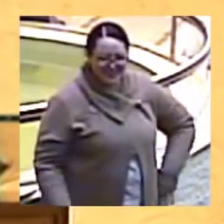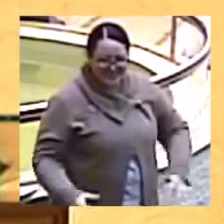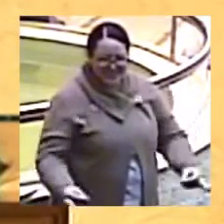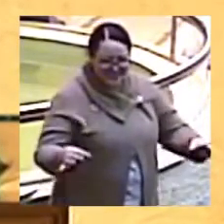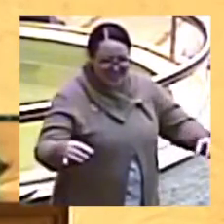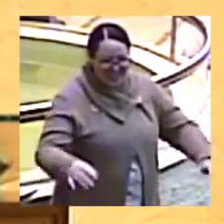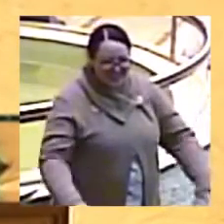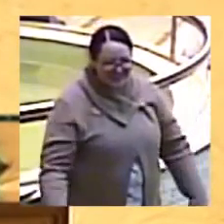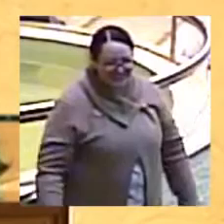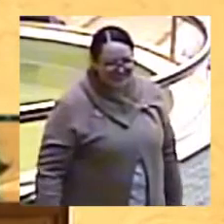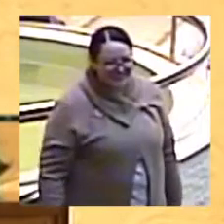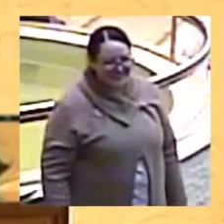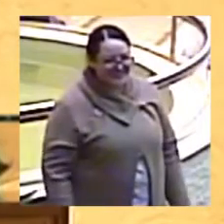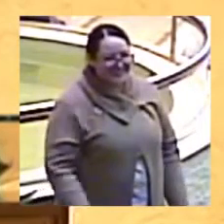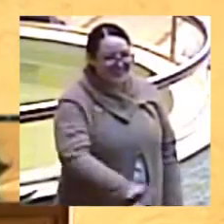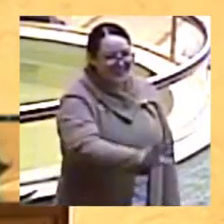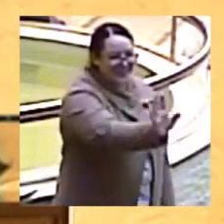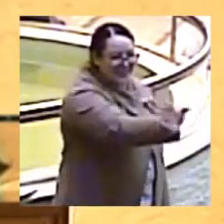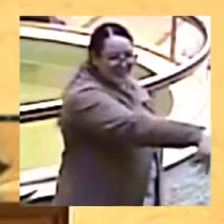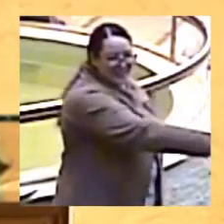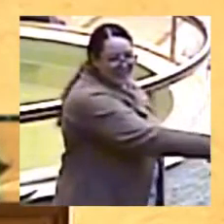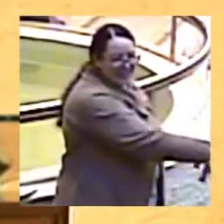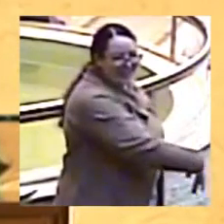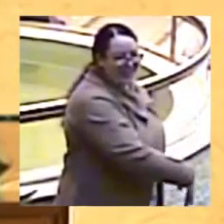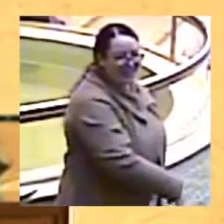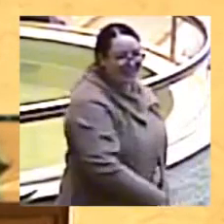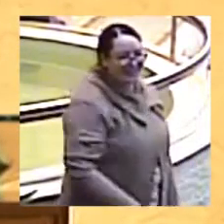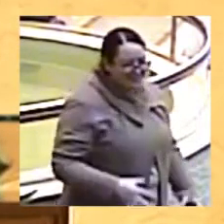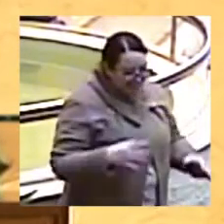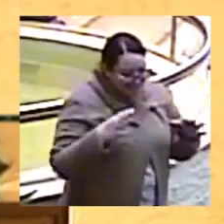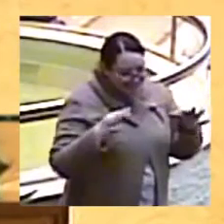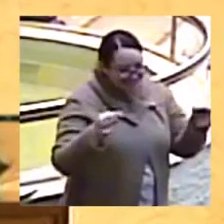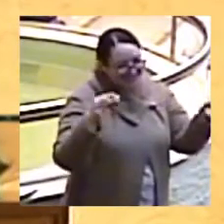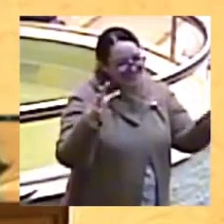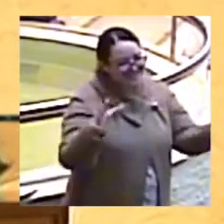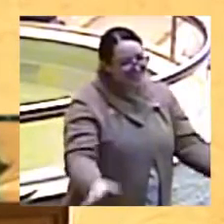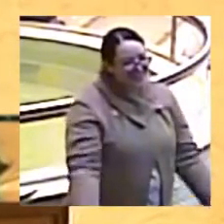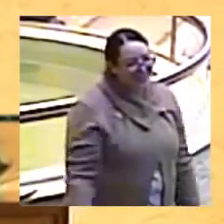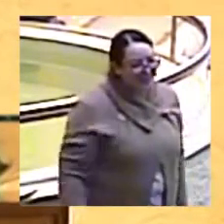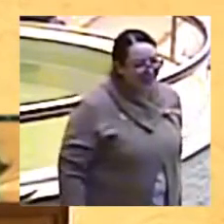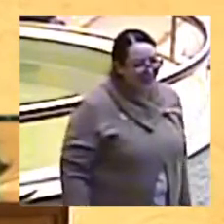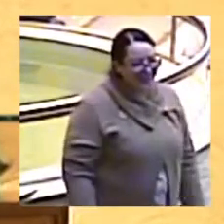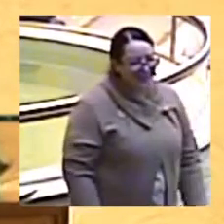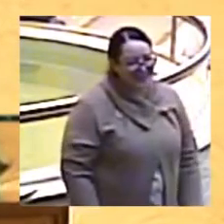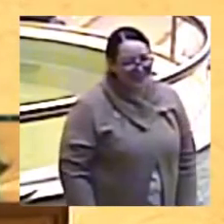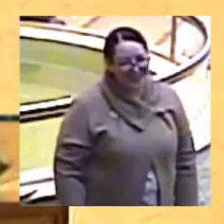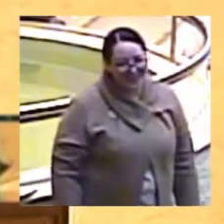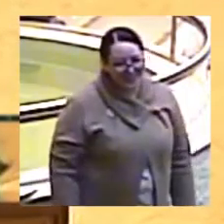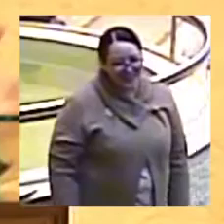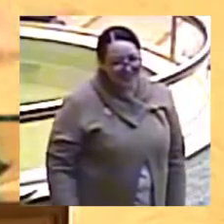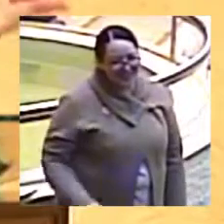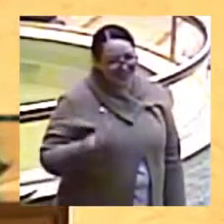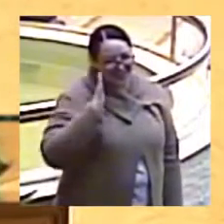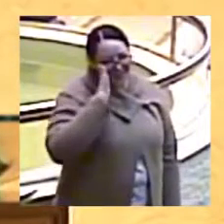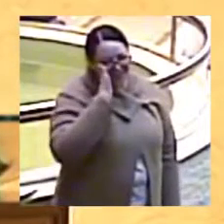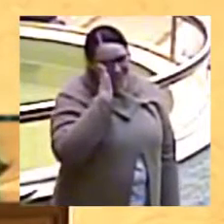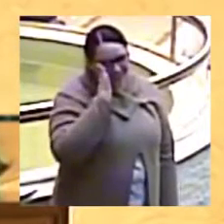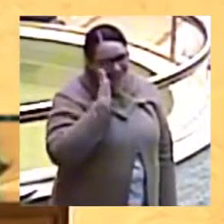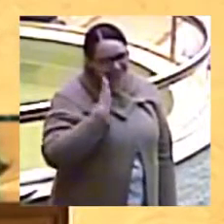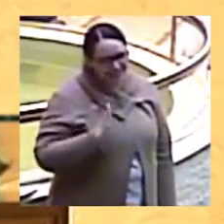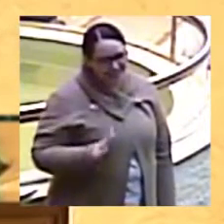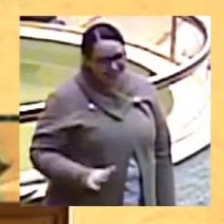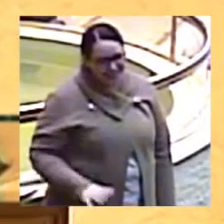acreditar, de crer no sobrenatural. Esta é a verdade, nós estamos vivenciando em nossos dias. Aí no século